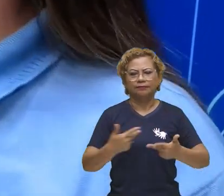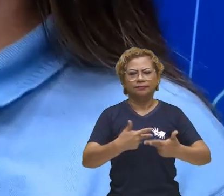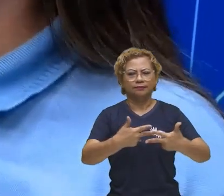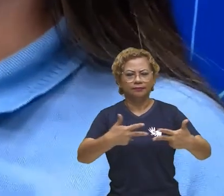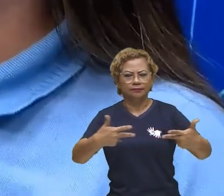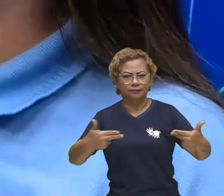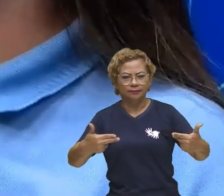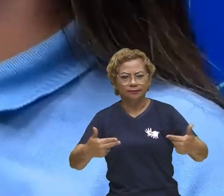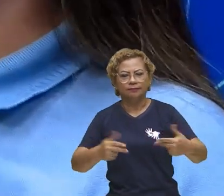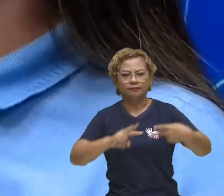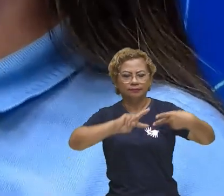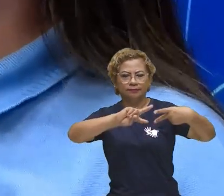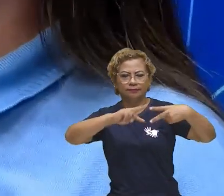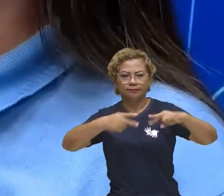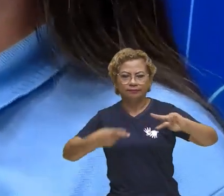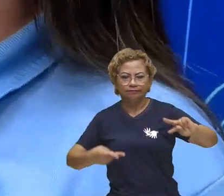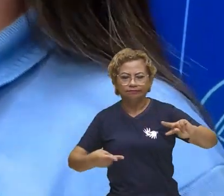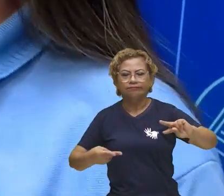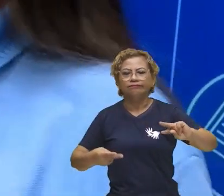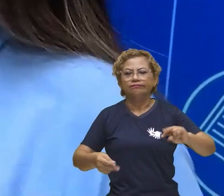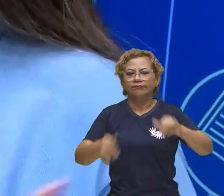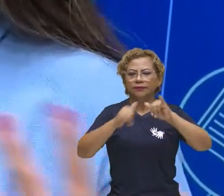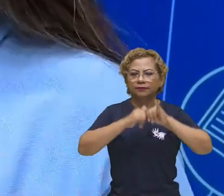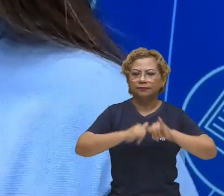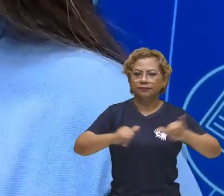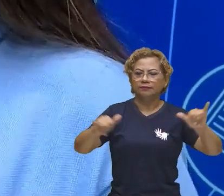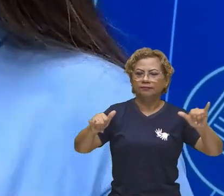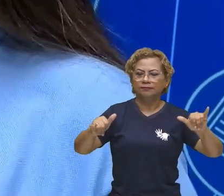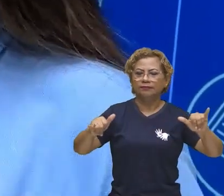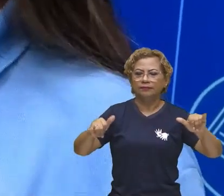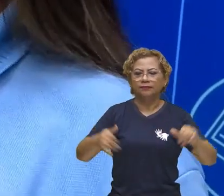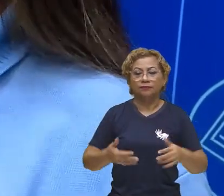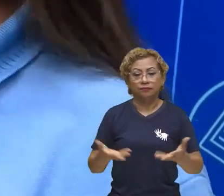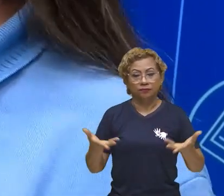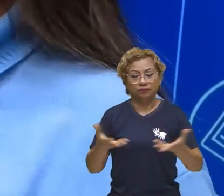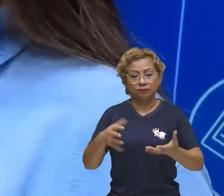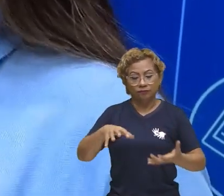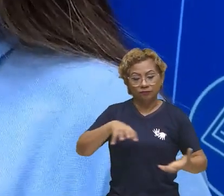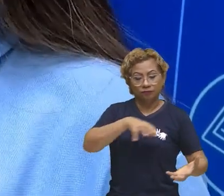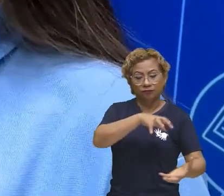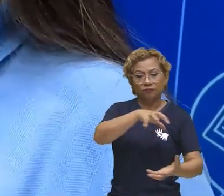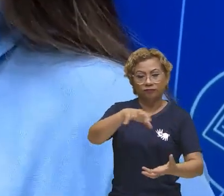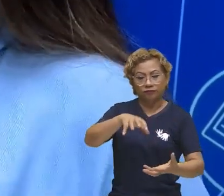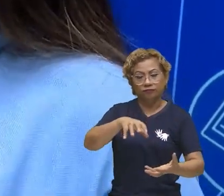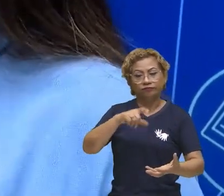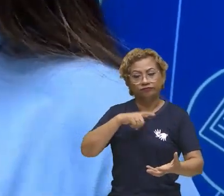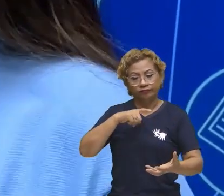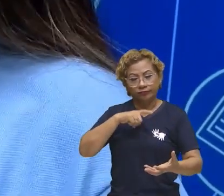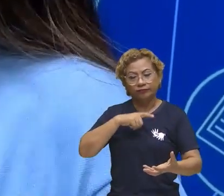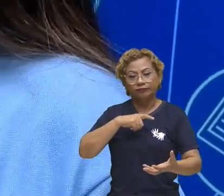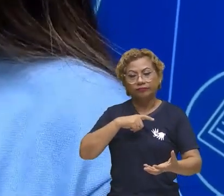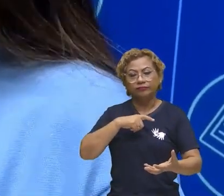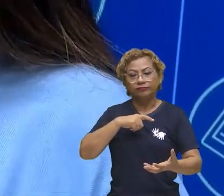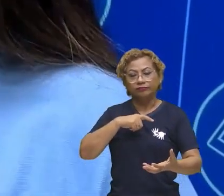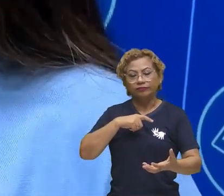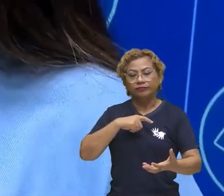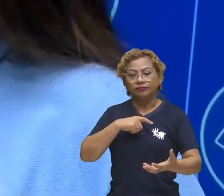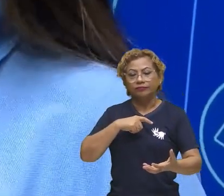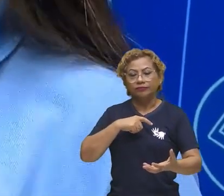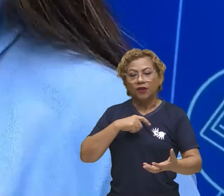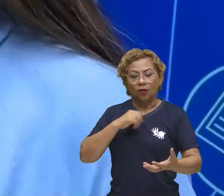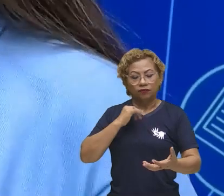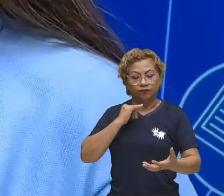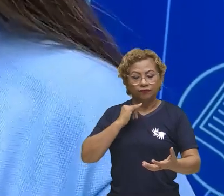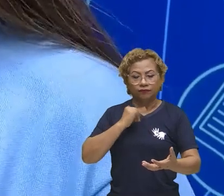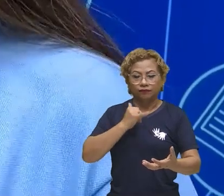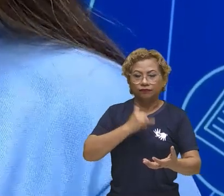da genética, da informática. Hoje o nosso mundo está totalmente aí informatizado e são características marcantes